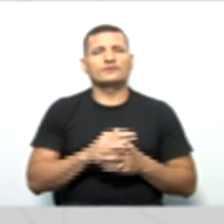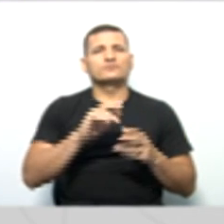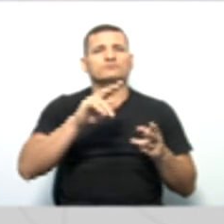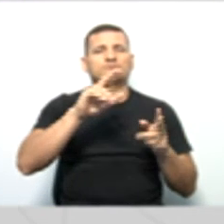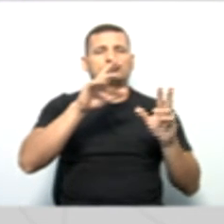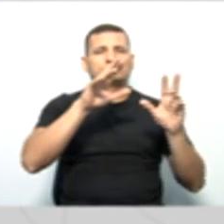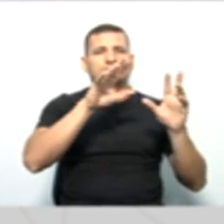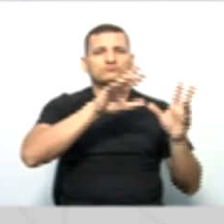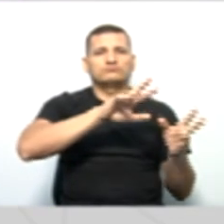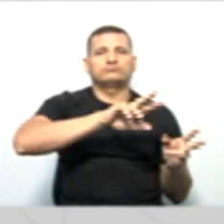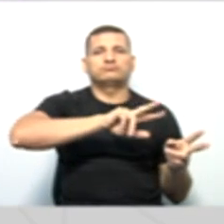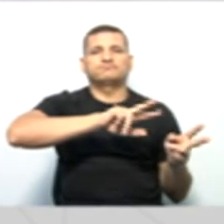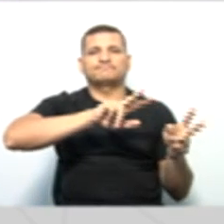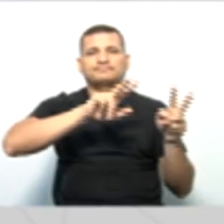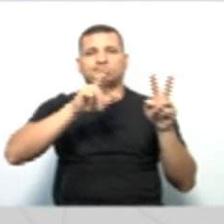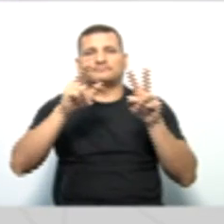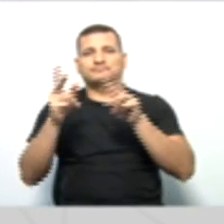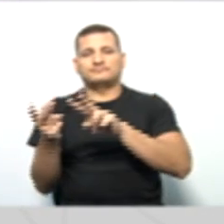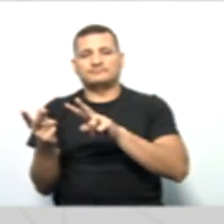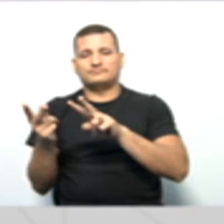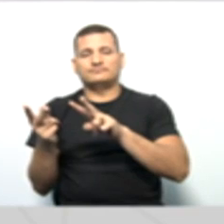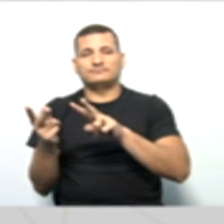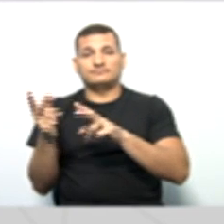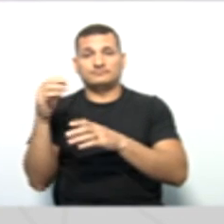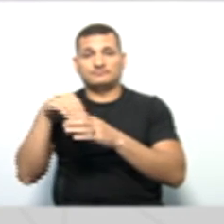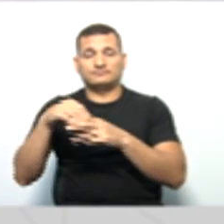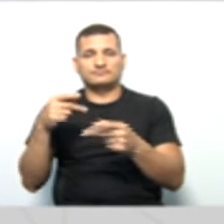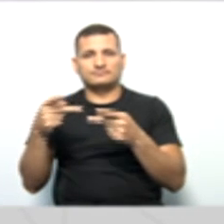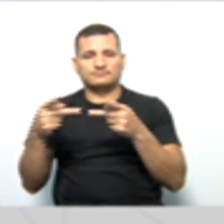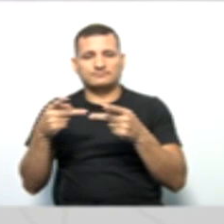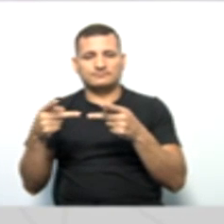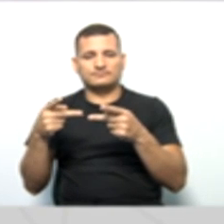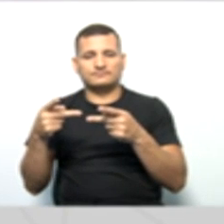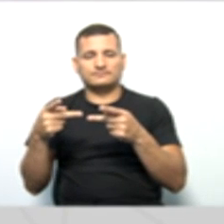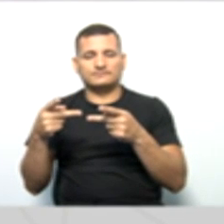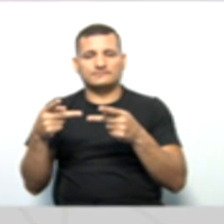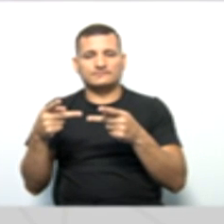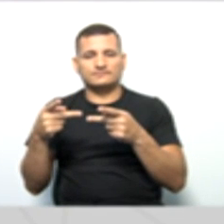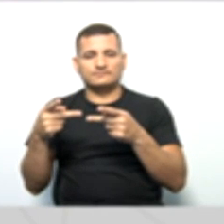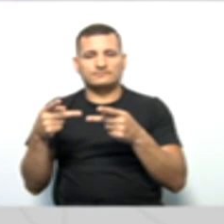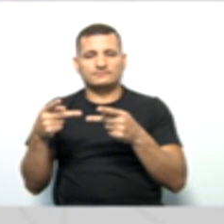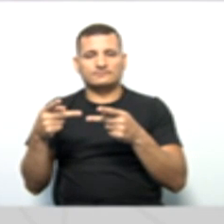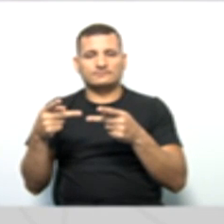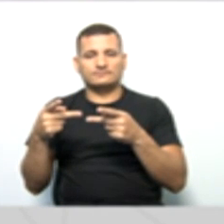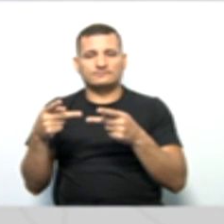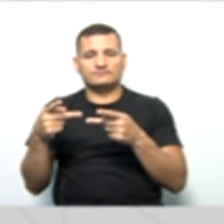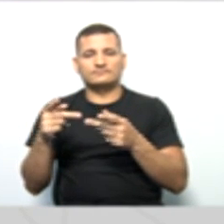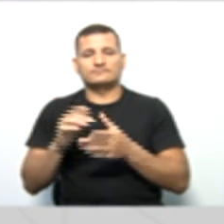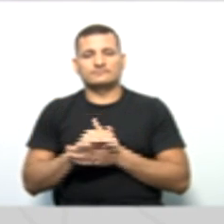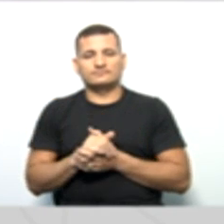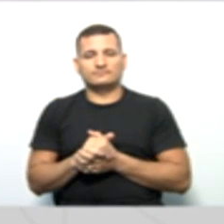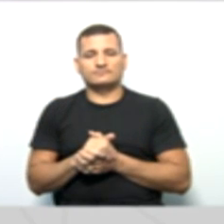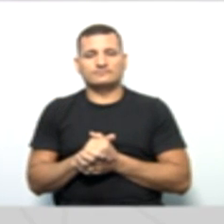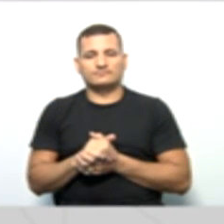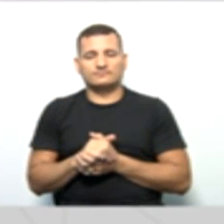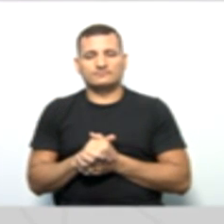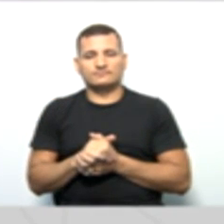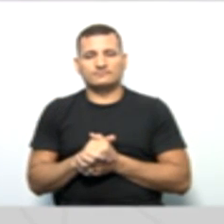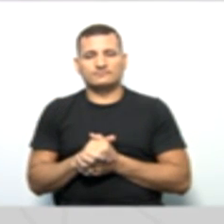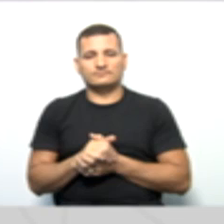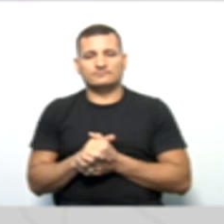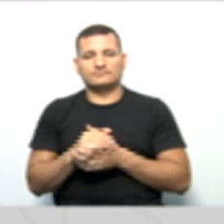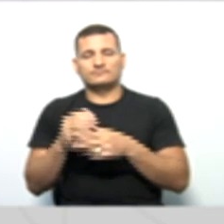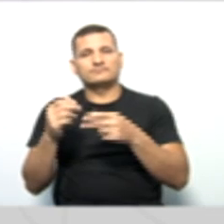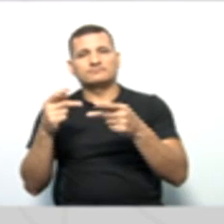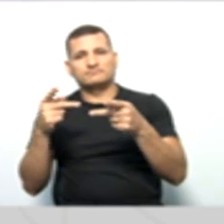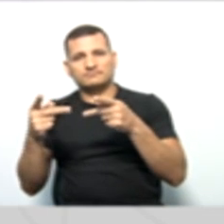tudo aquilo que eu analisei para dentro de um projeto, tá, gente? É através desses outros projetos que a gente tem aqui, ó.